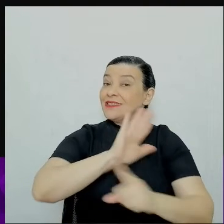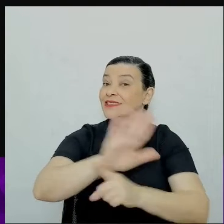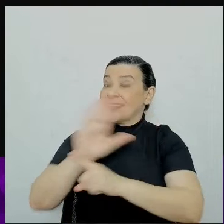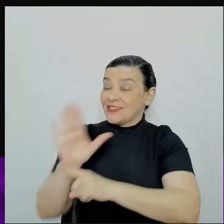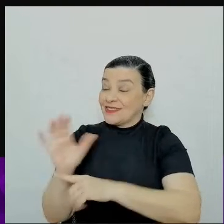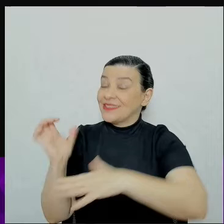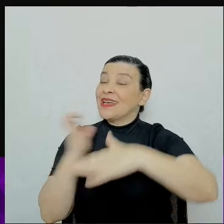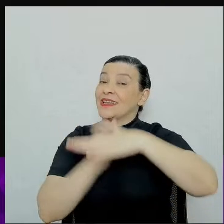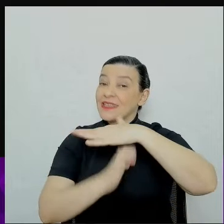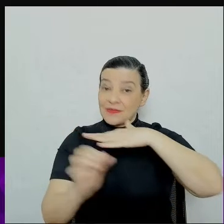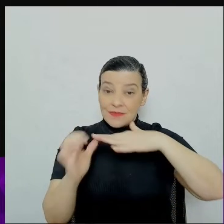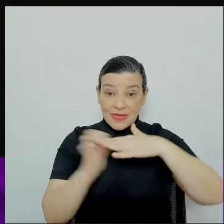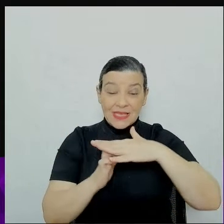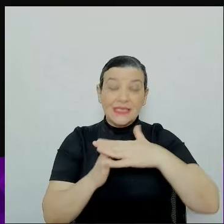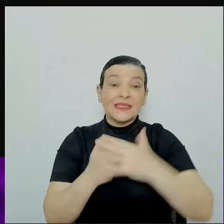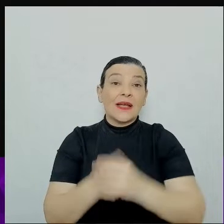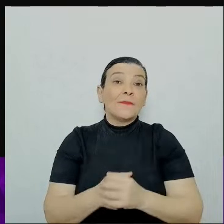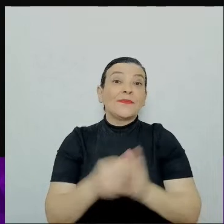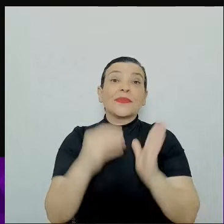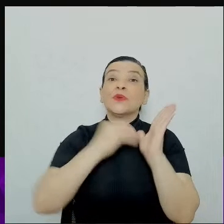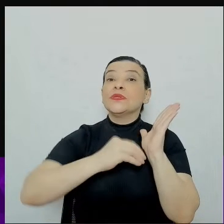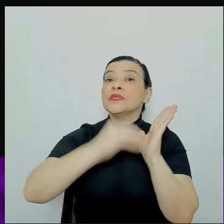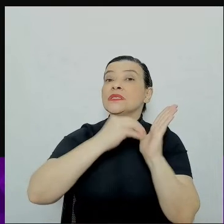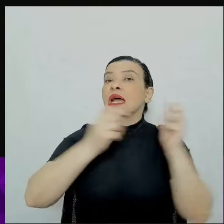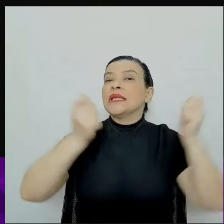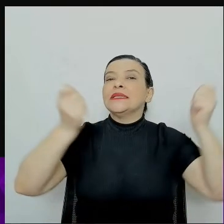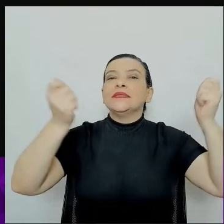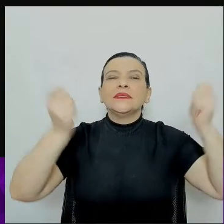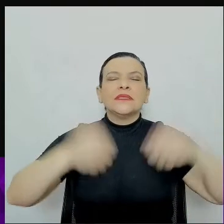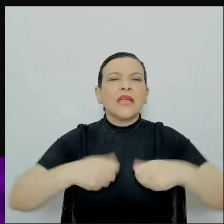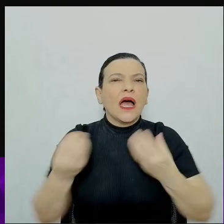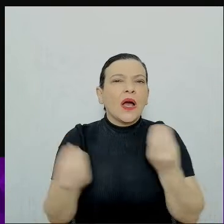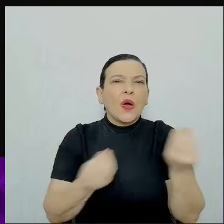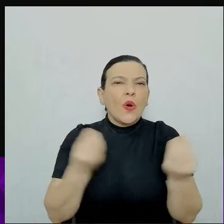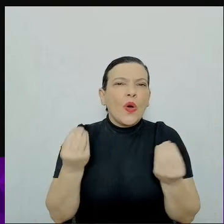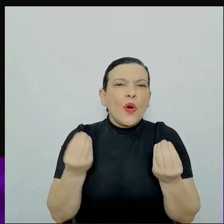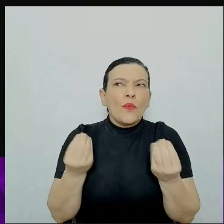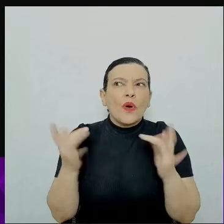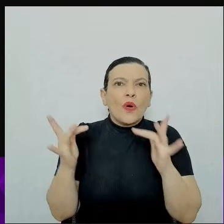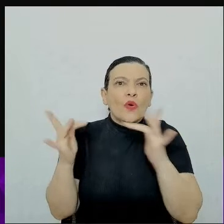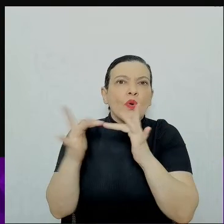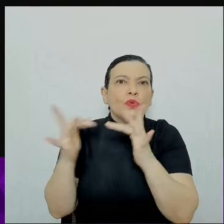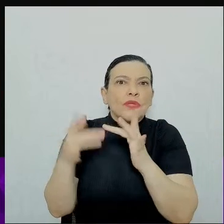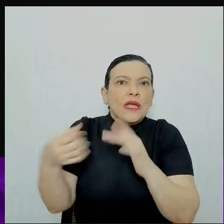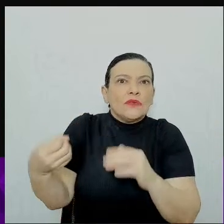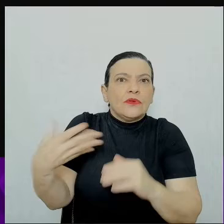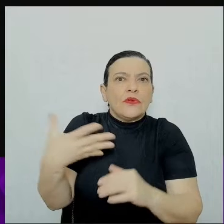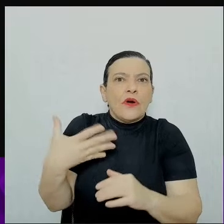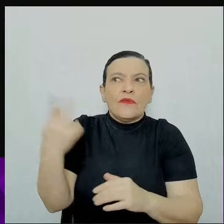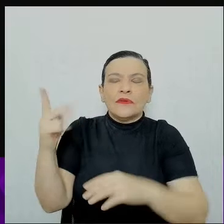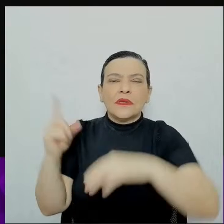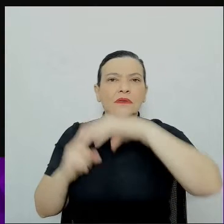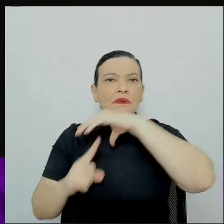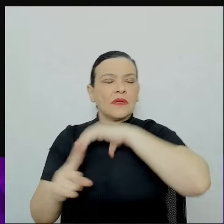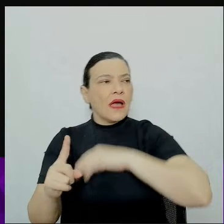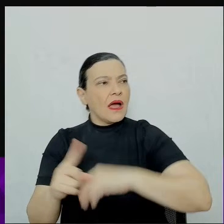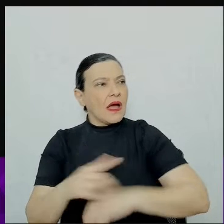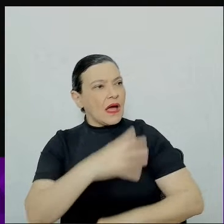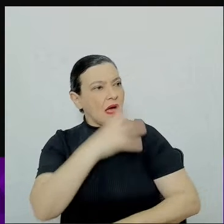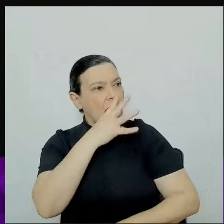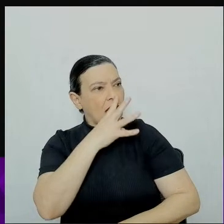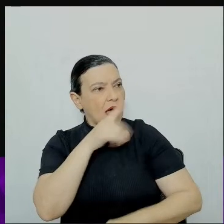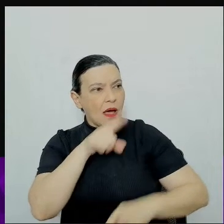com ele, né, o design de serviço, ele pode oferecer uma nova abordagem que vai além da experiência do cliente para evoluir a forma como a organização